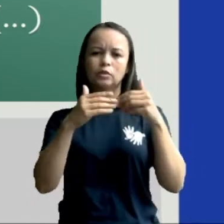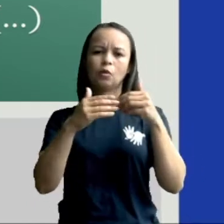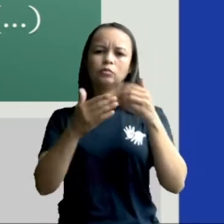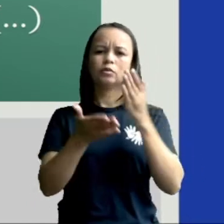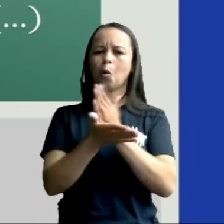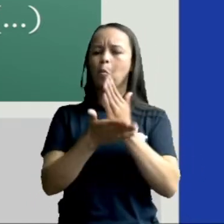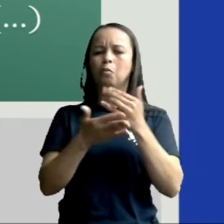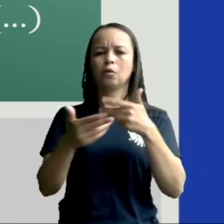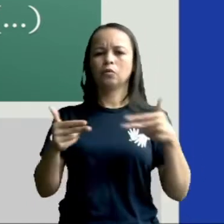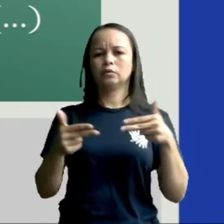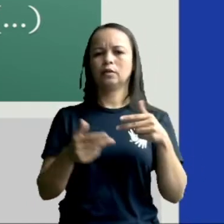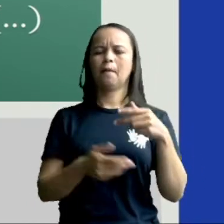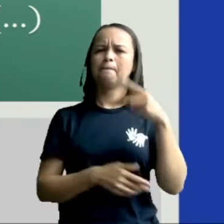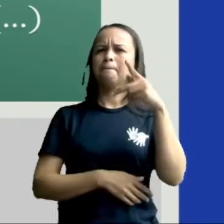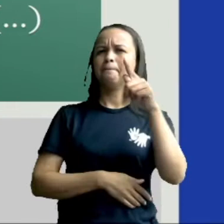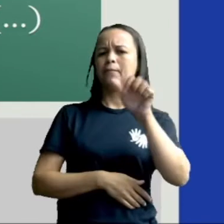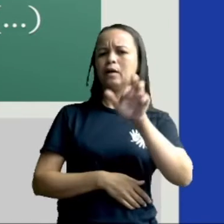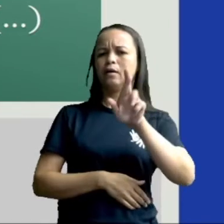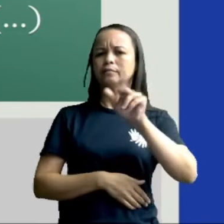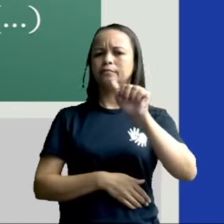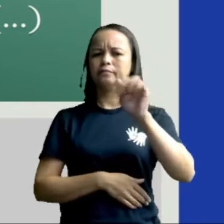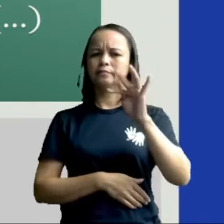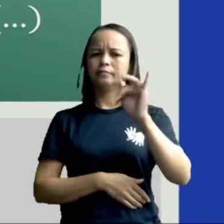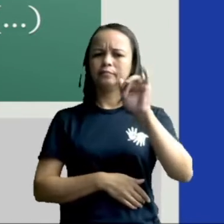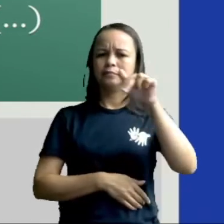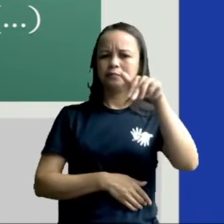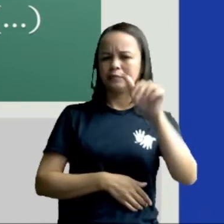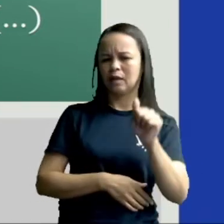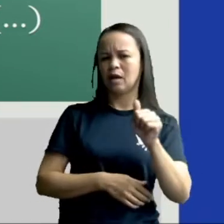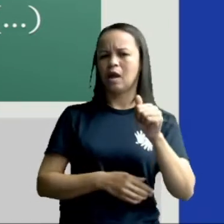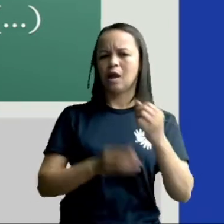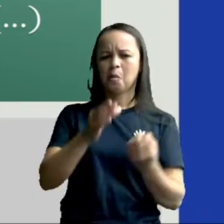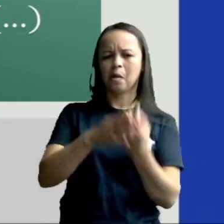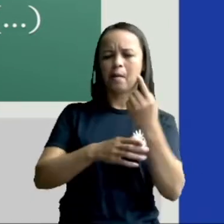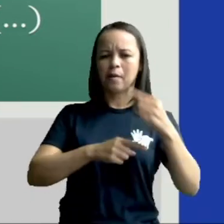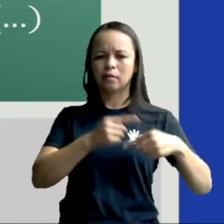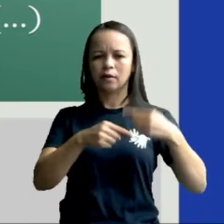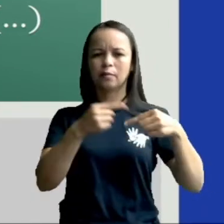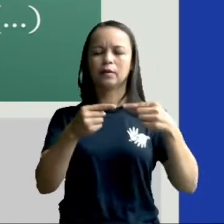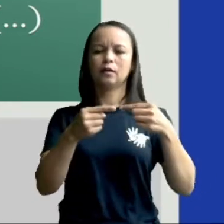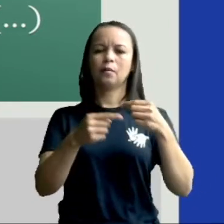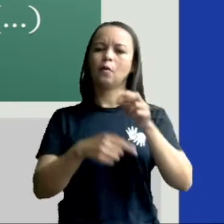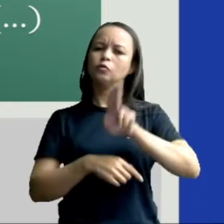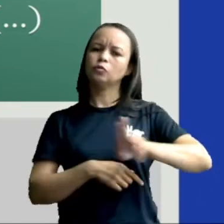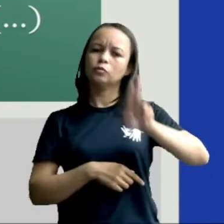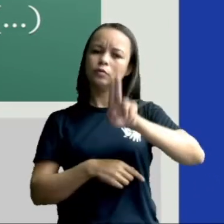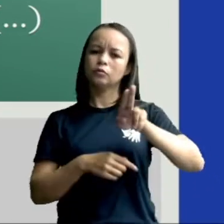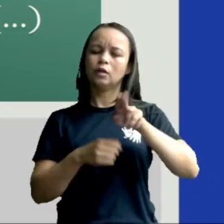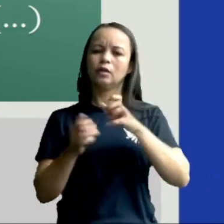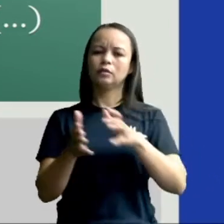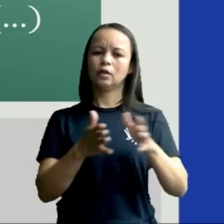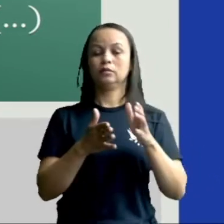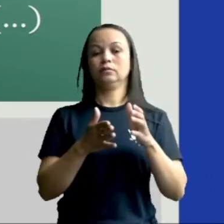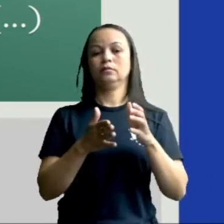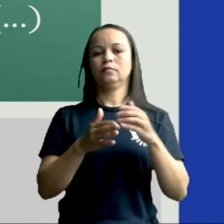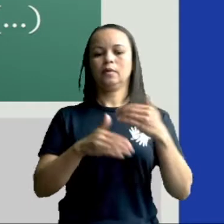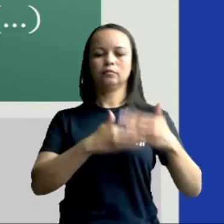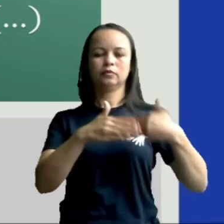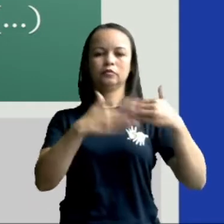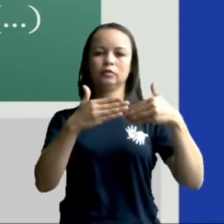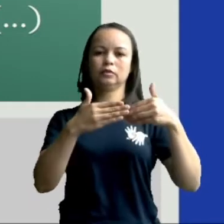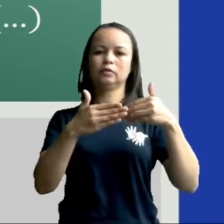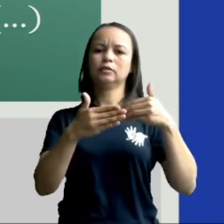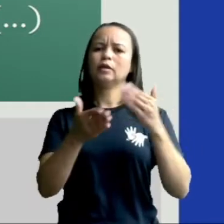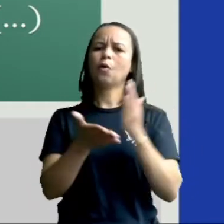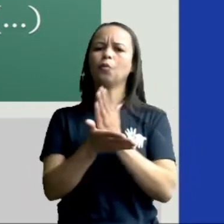parafina é como uma matéria-prima. O que pode ser utilizado como fundamento para o desenvolvimento de